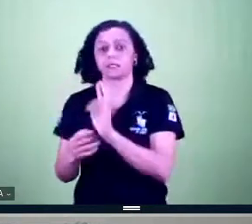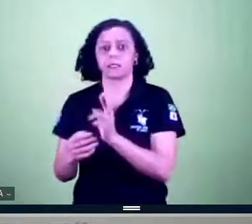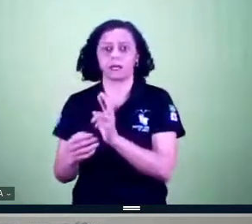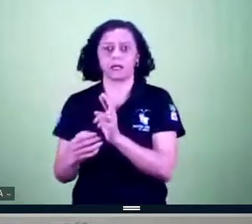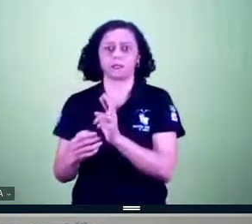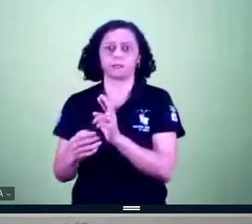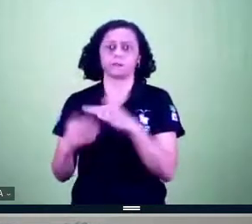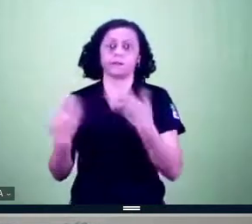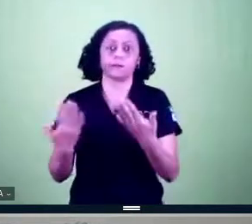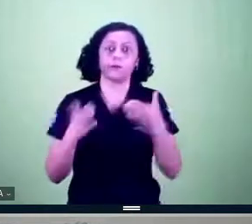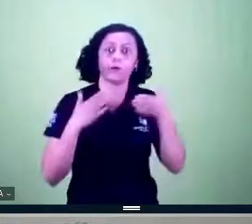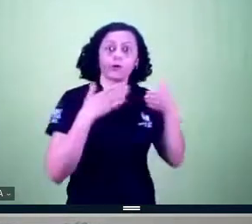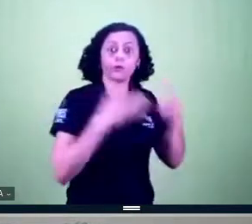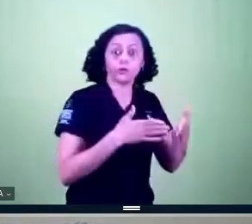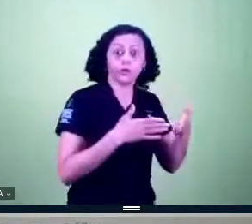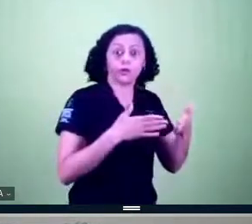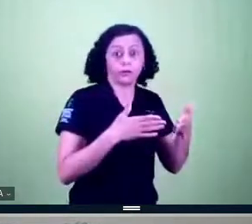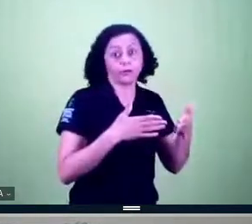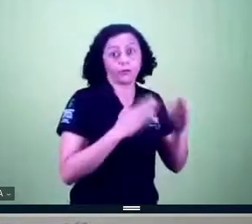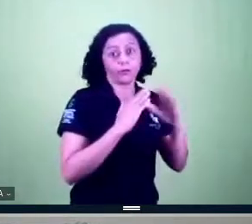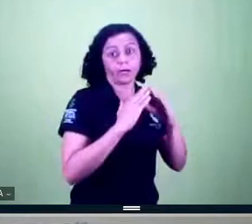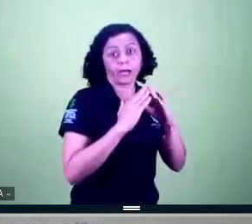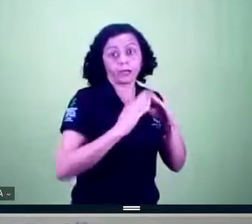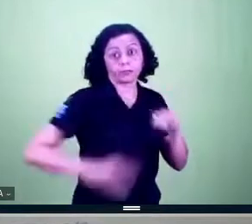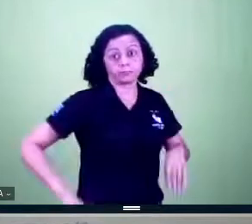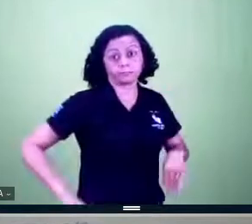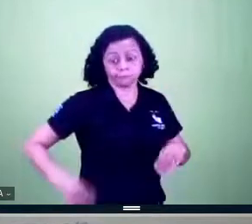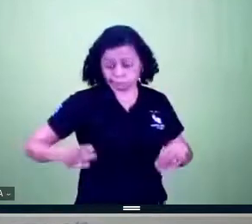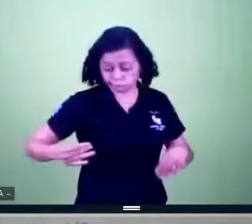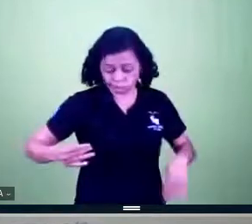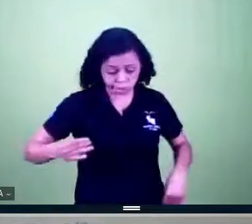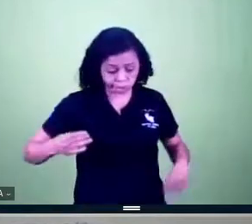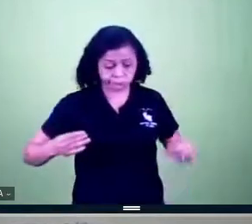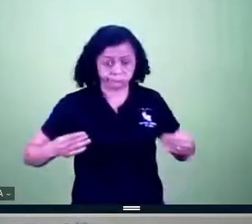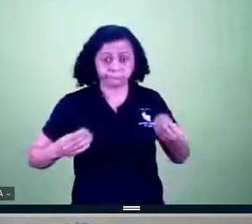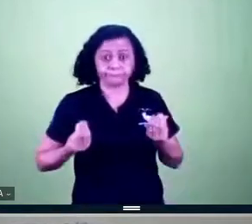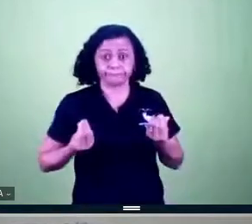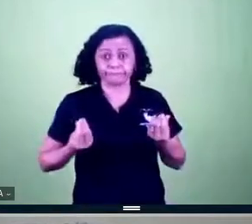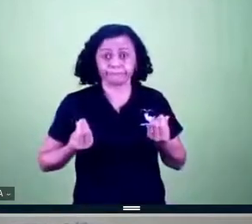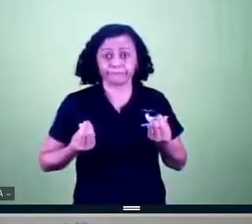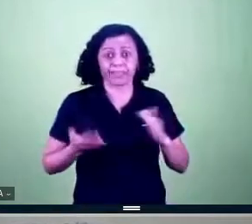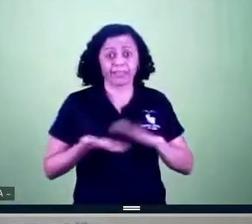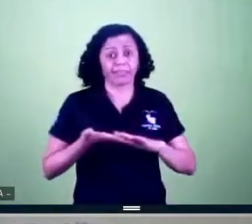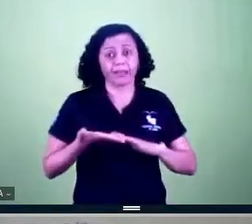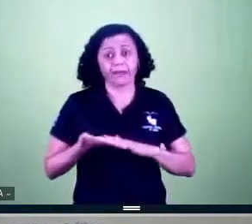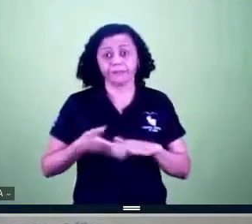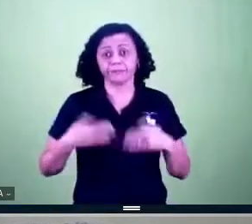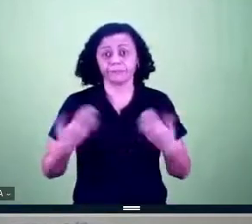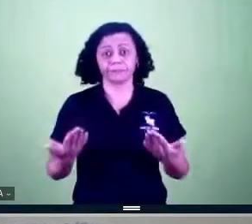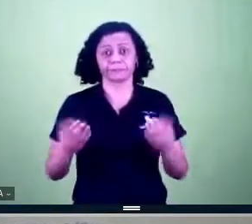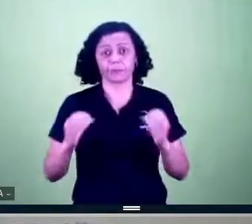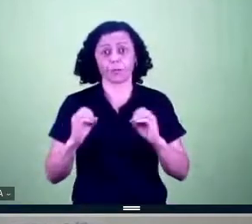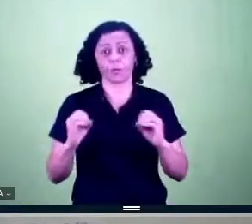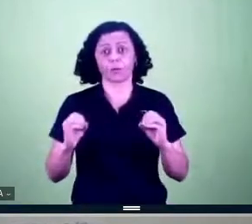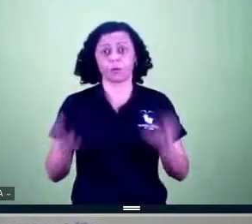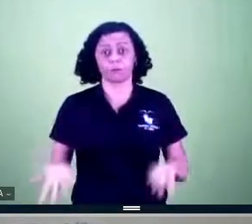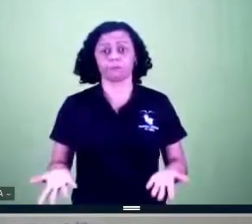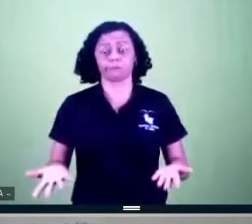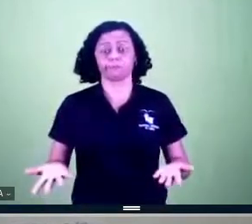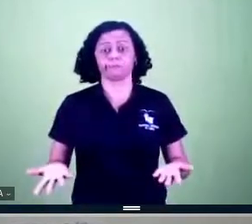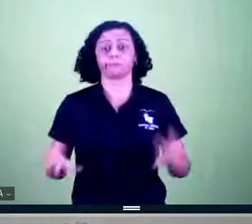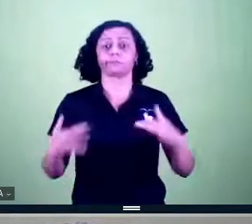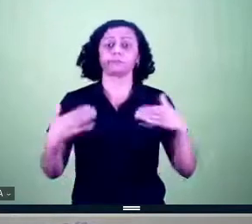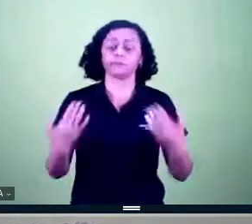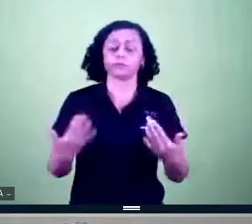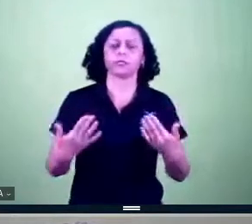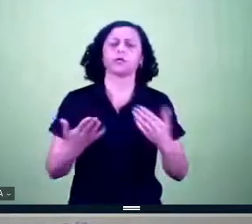sem nenhum dinheiro. Ok? Então esse é o entendimento que é a mesma coisa do que circuito elétrico. Eu começo com um